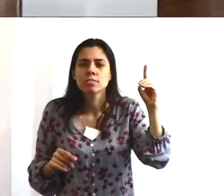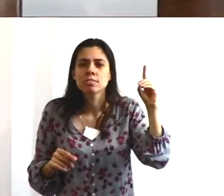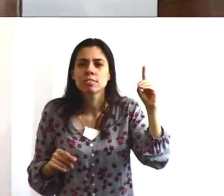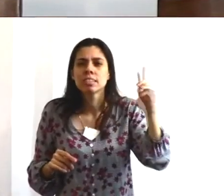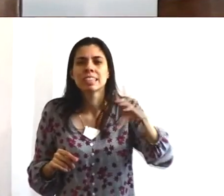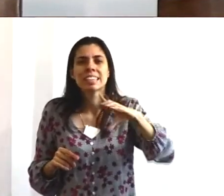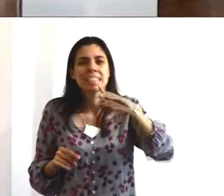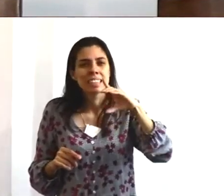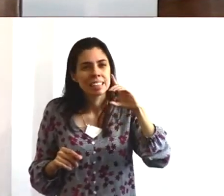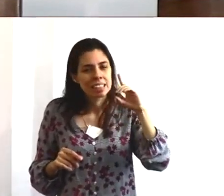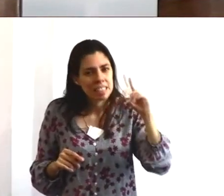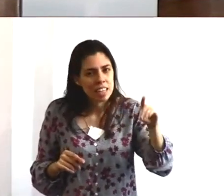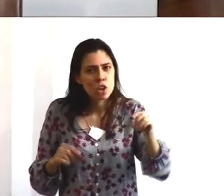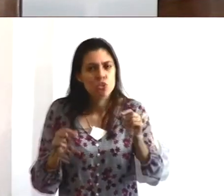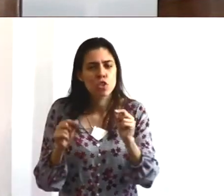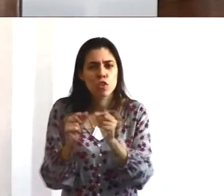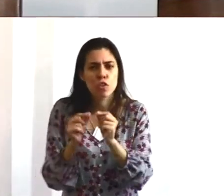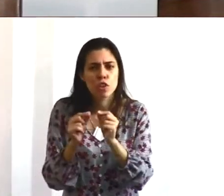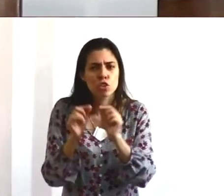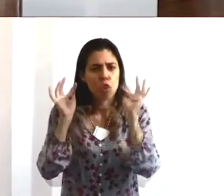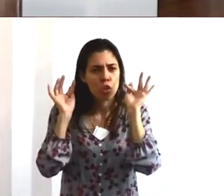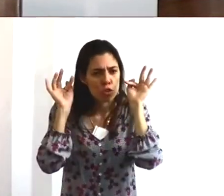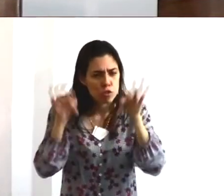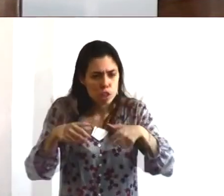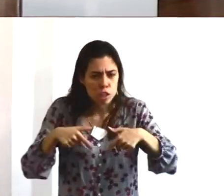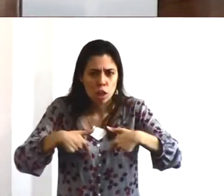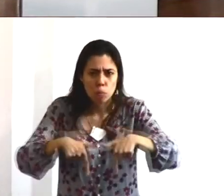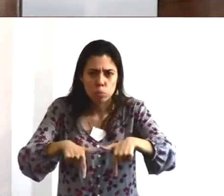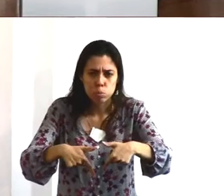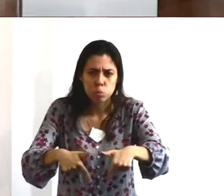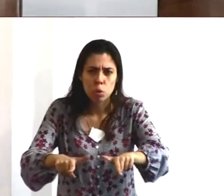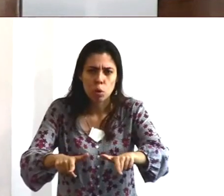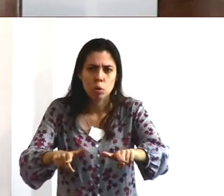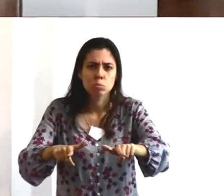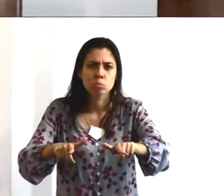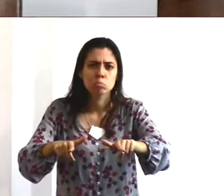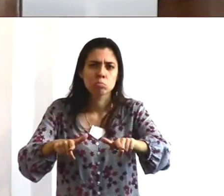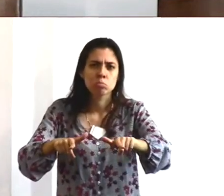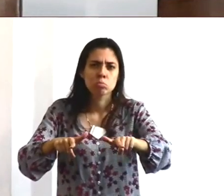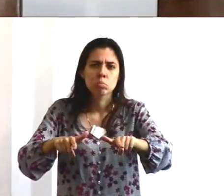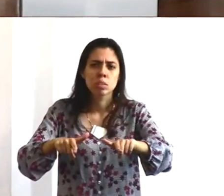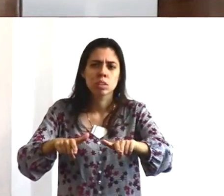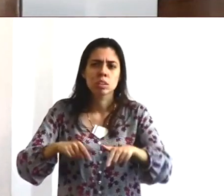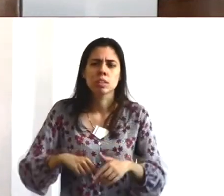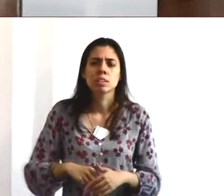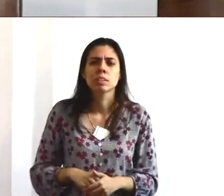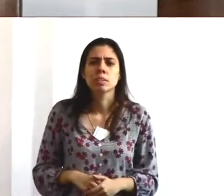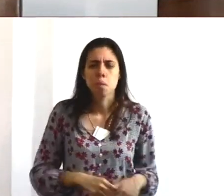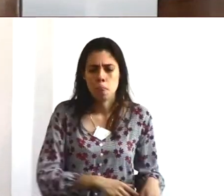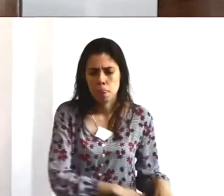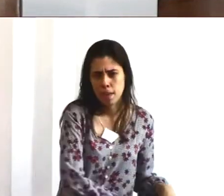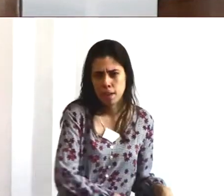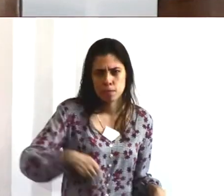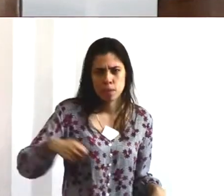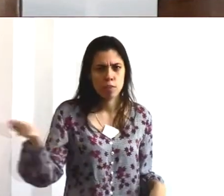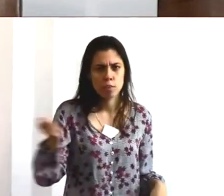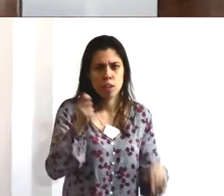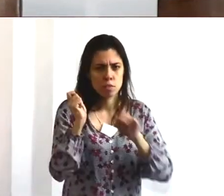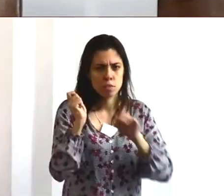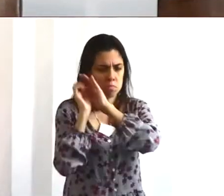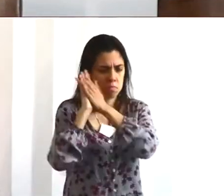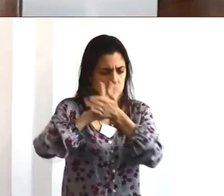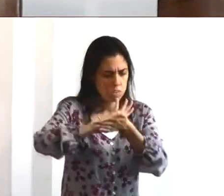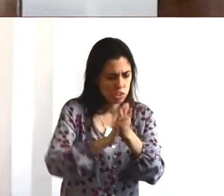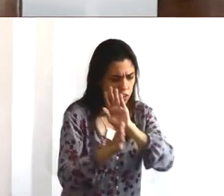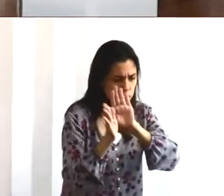Ele é aquele que põe termo à guerra até os confins do mundo, quebra o arco, despedaça a lança, queima os arcos